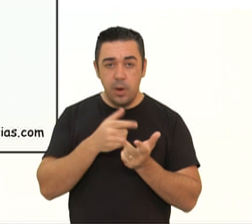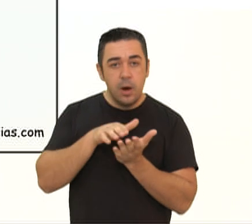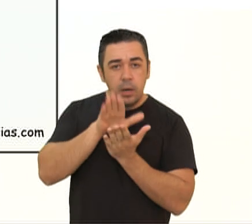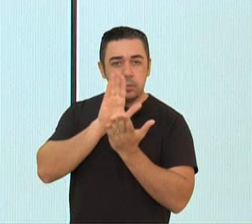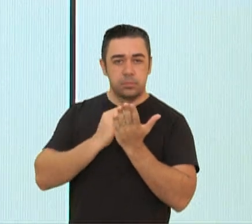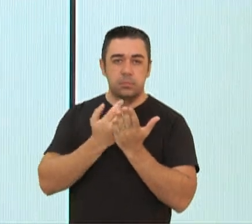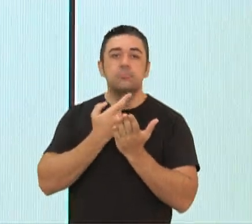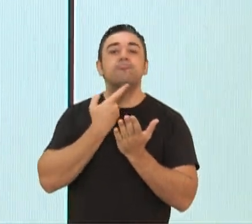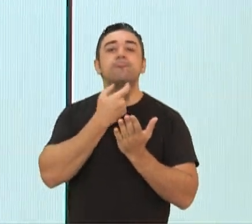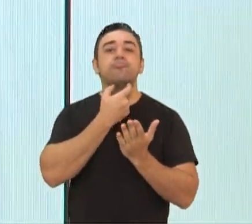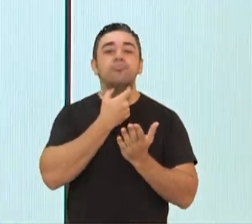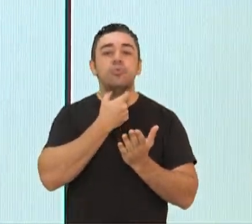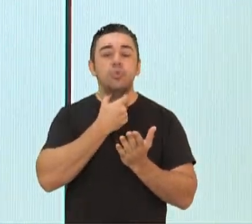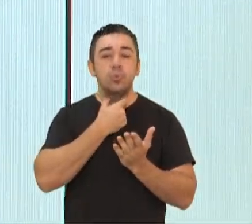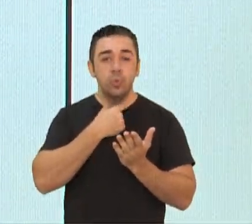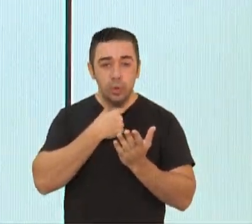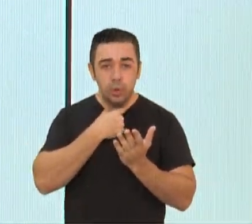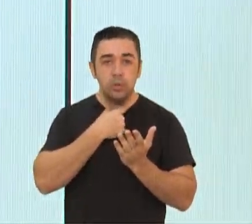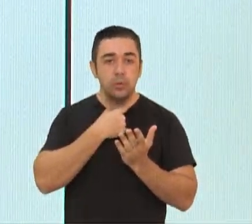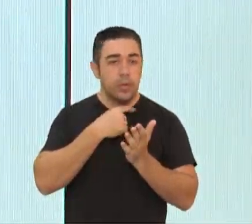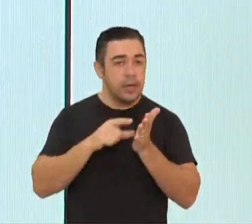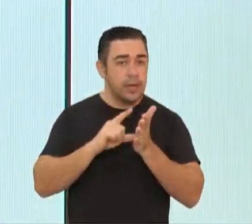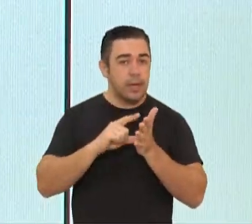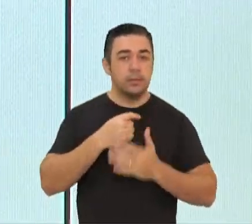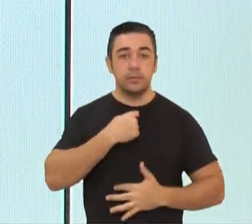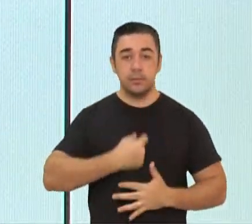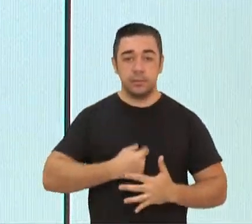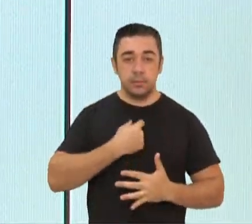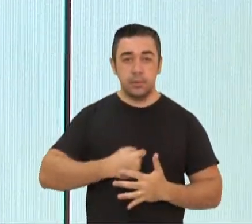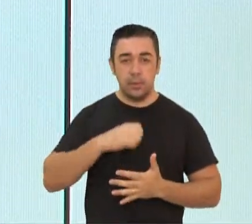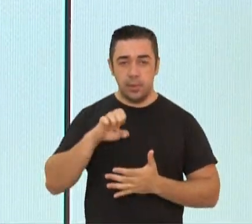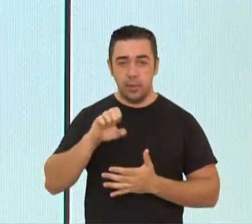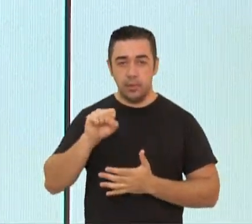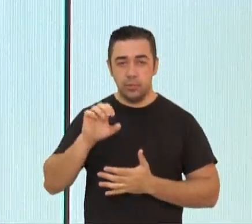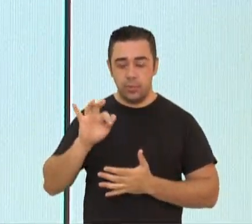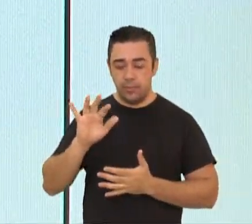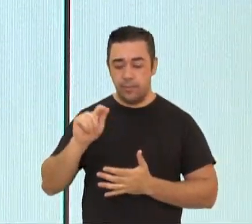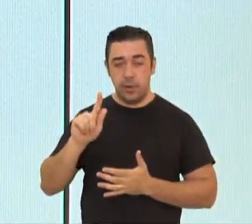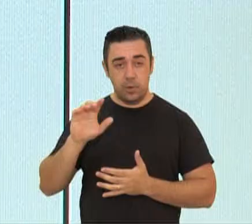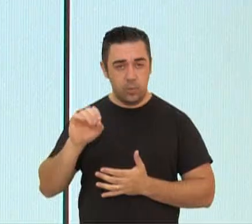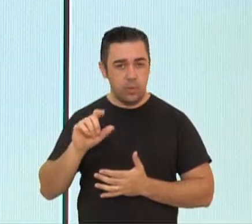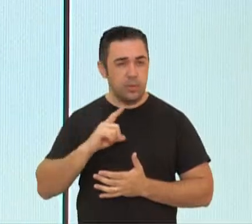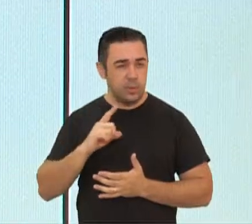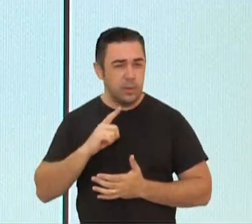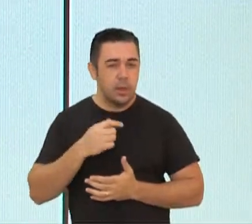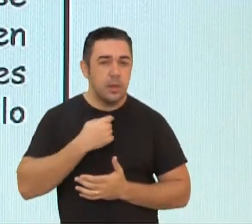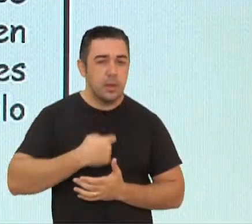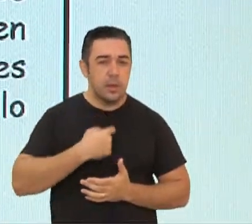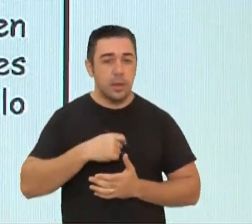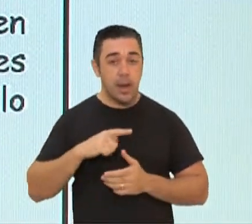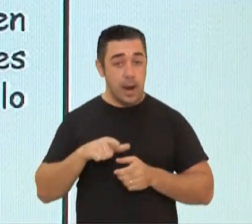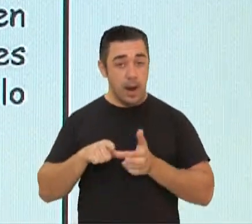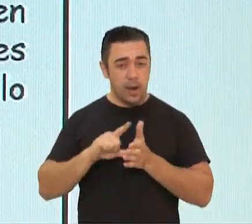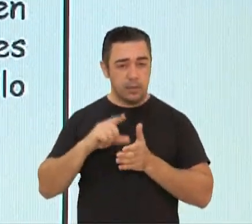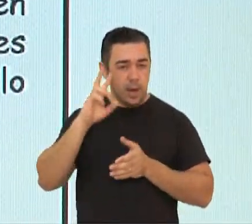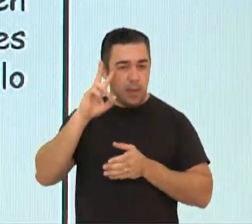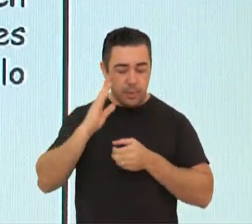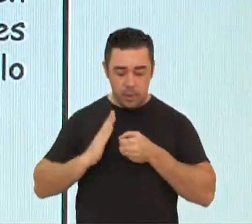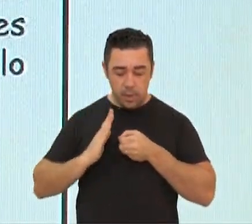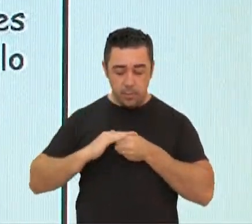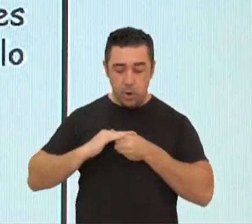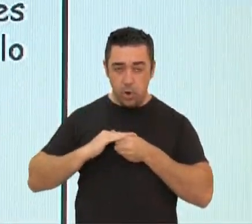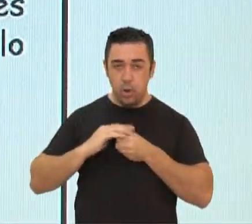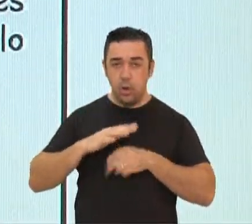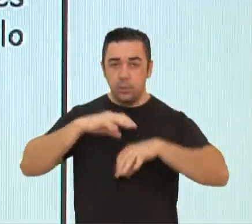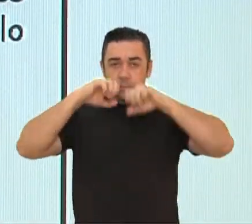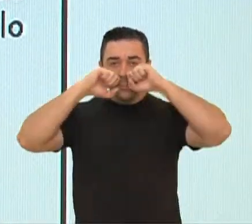vai descer. Lembrando que antes de descer para o esôfago, nós temos lá uma parte bem importante que é a epiglote, que vai se